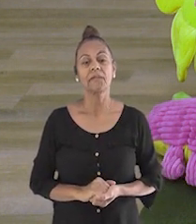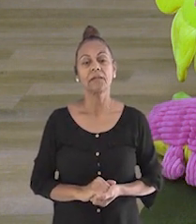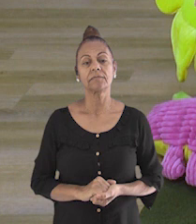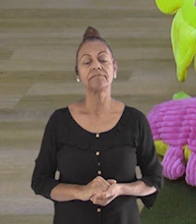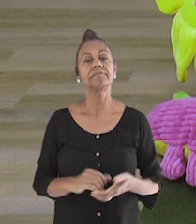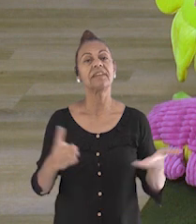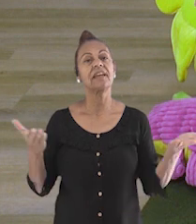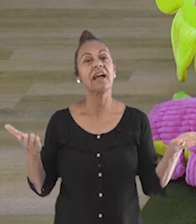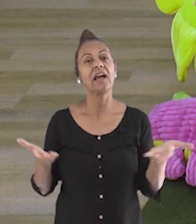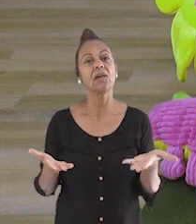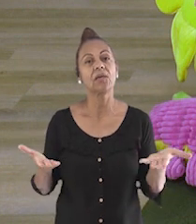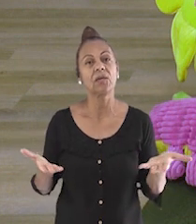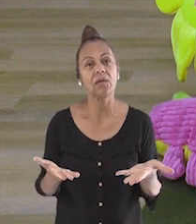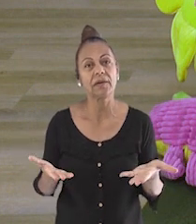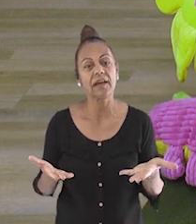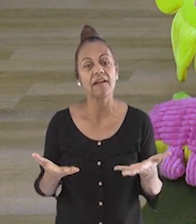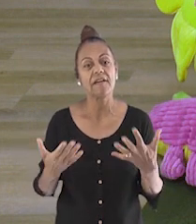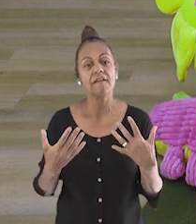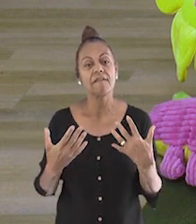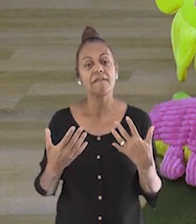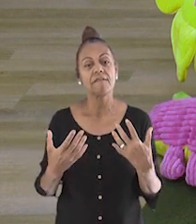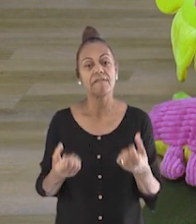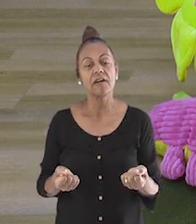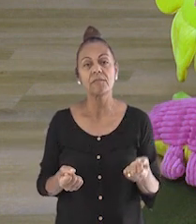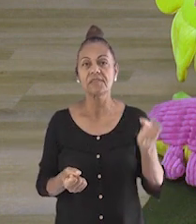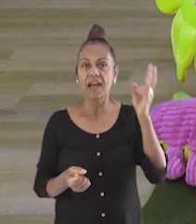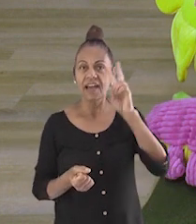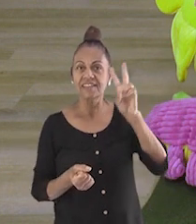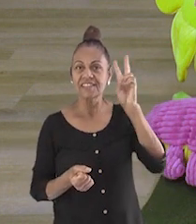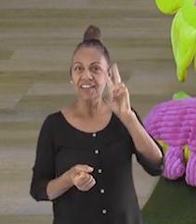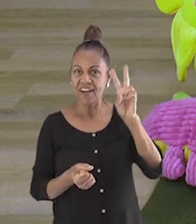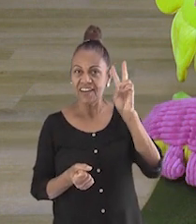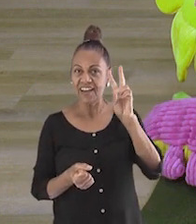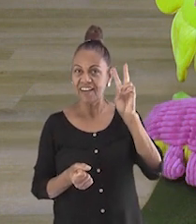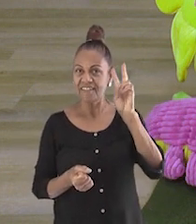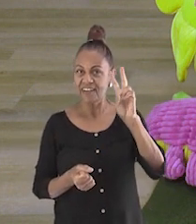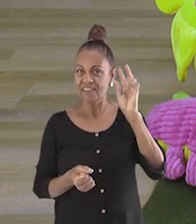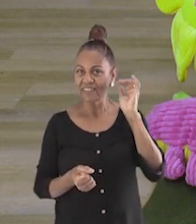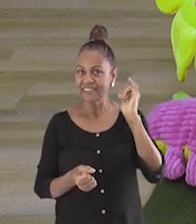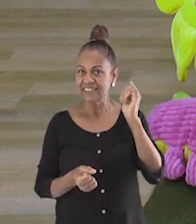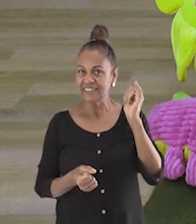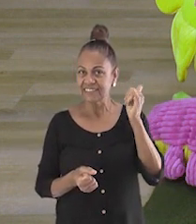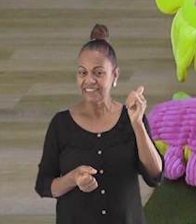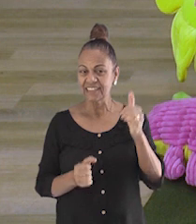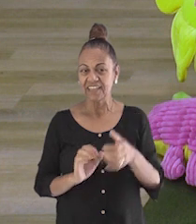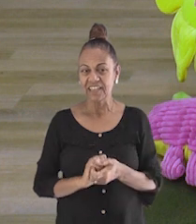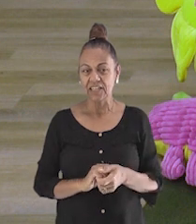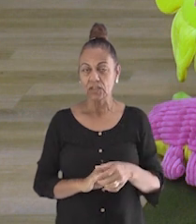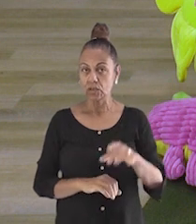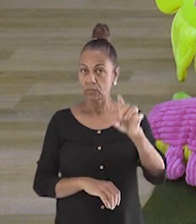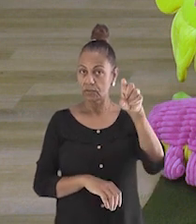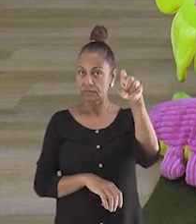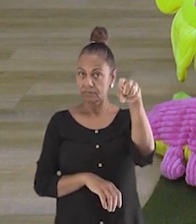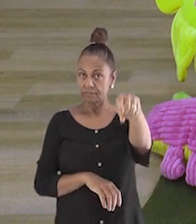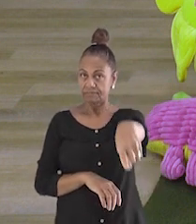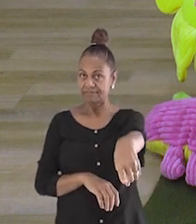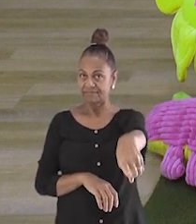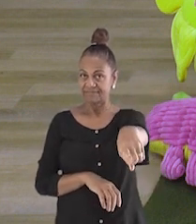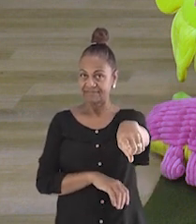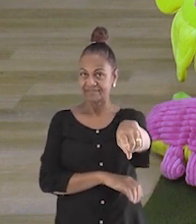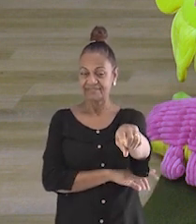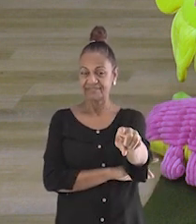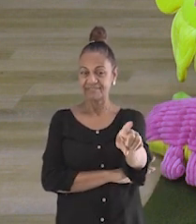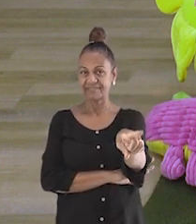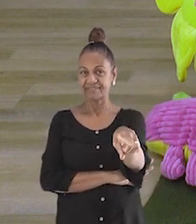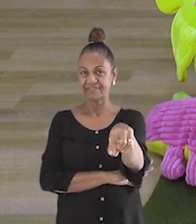aqui no DV em Casa na TV. E agora, vamos chamar a história com a